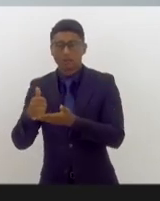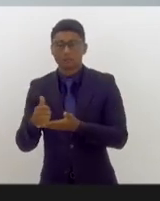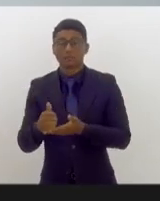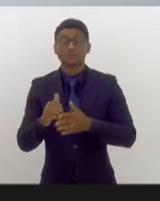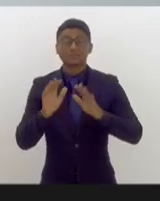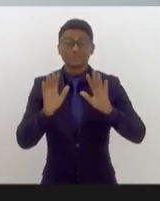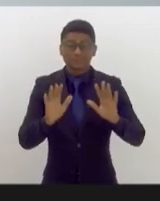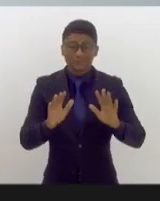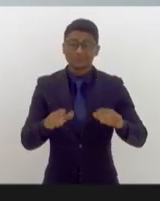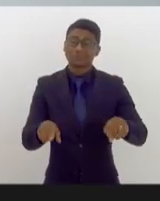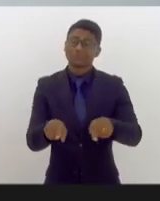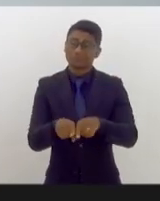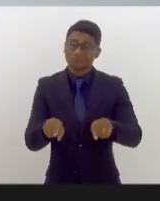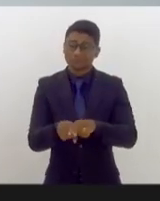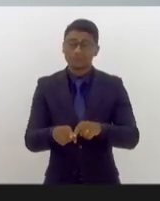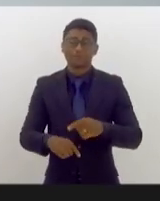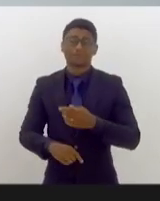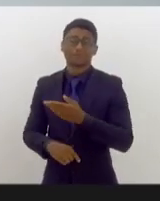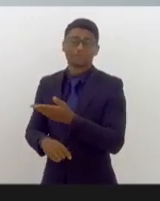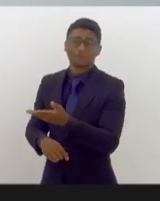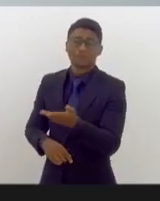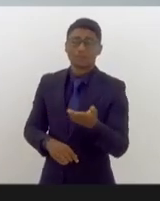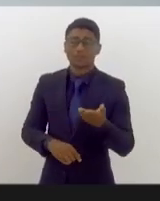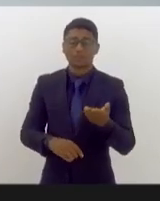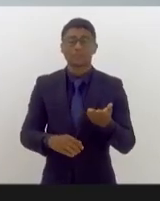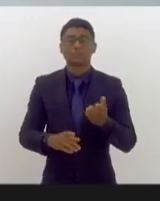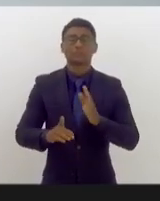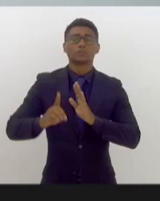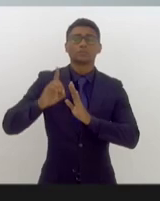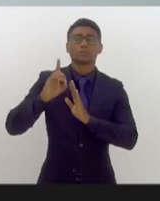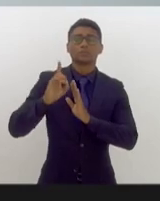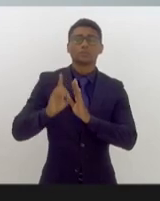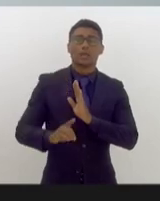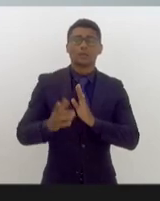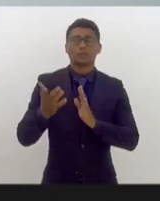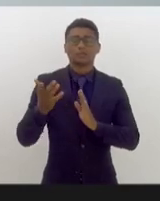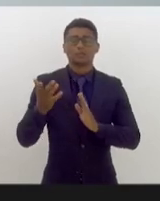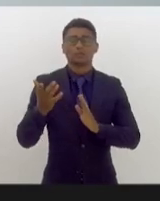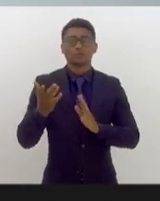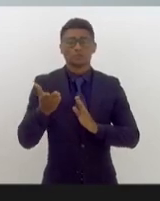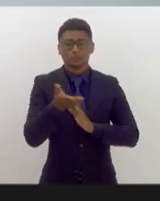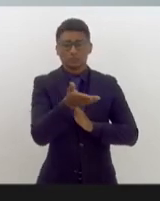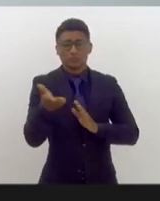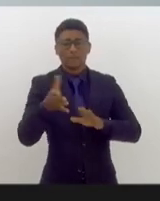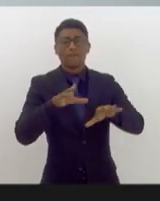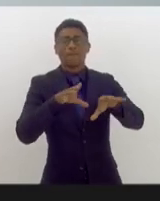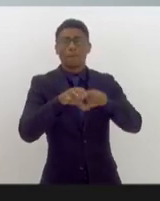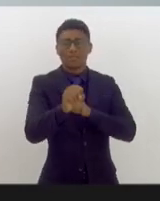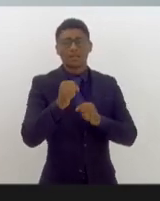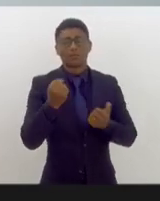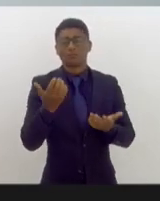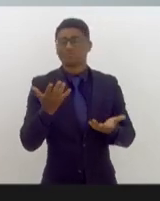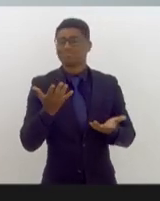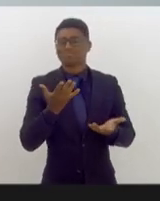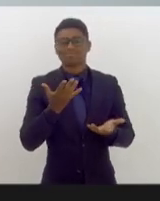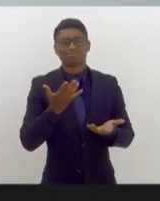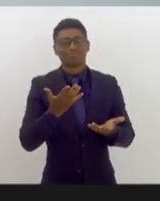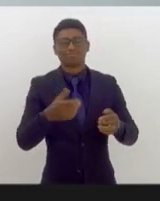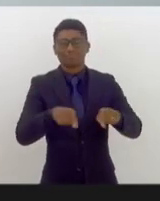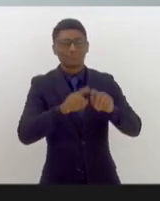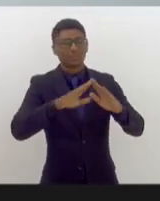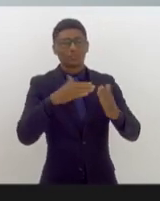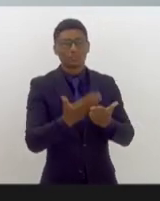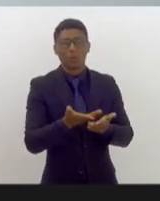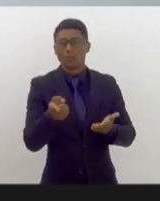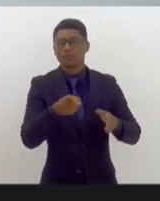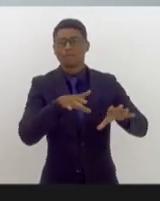da possibilidade e do exercício do direito a uma formação humana, a uma formação escolar que